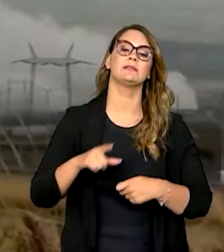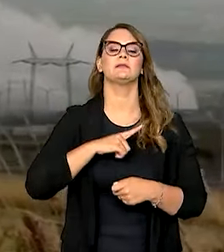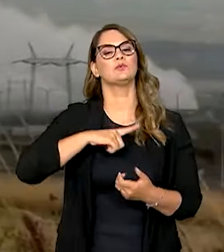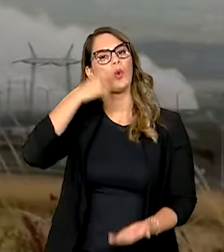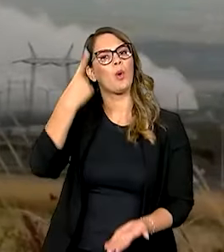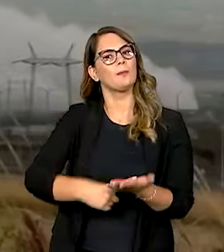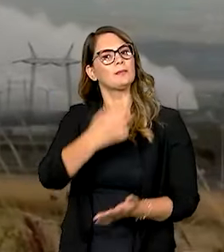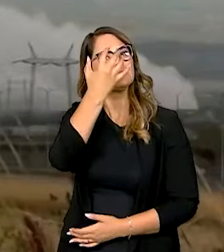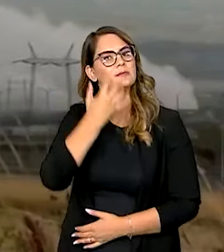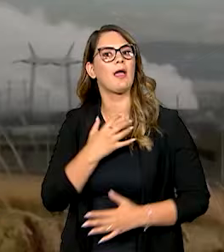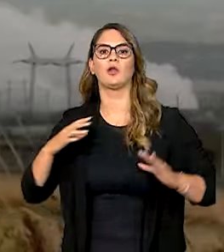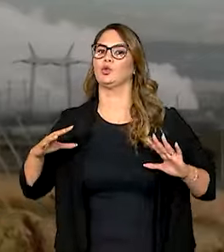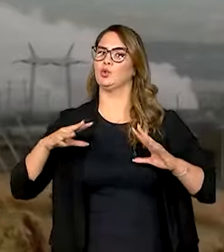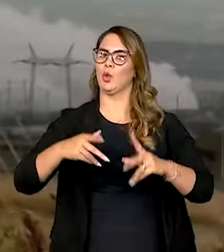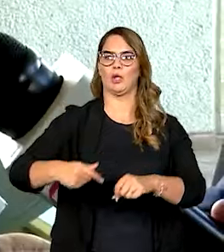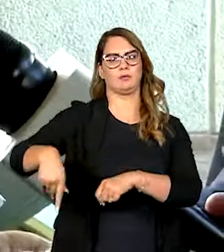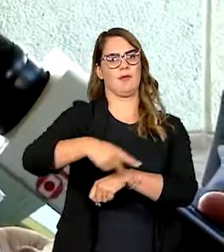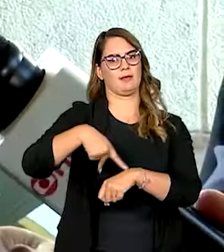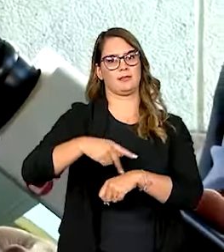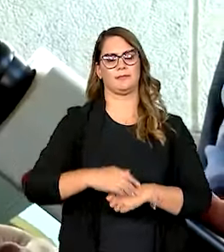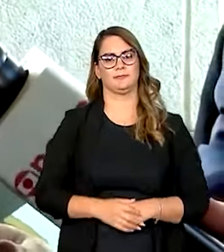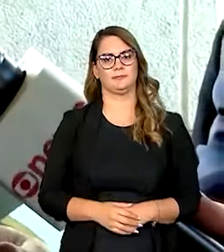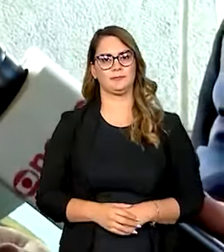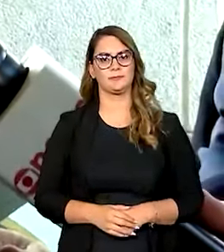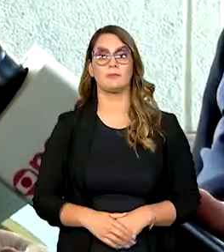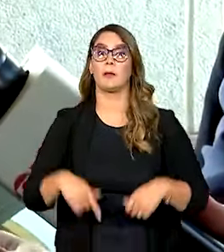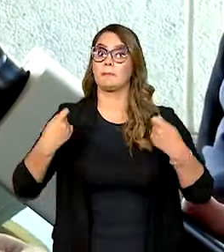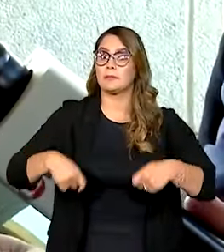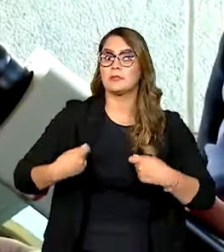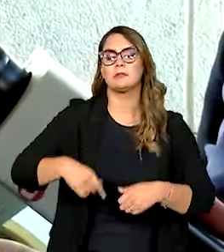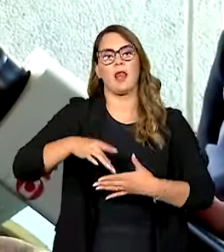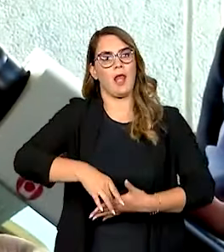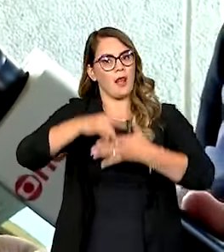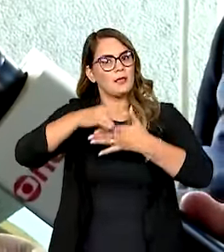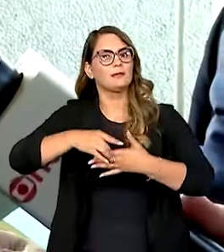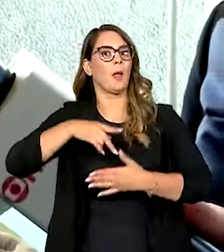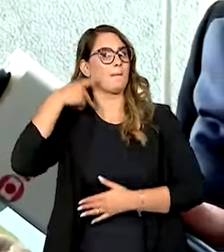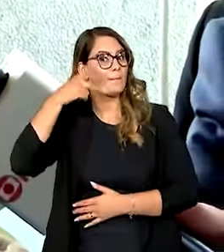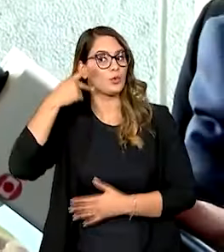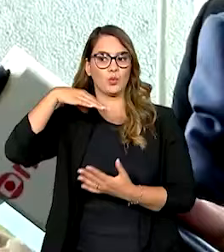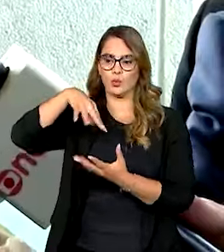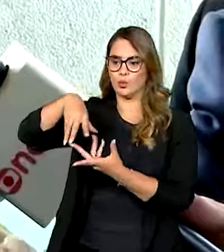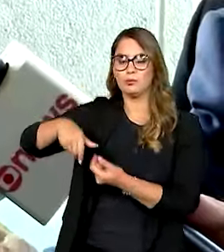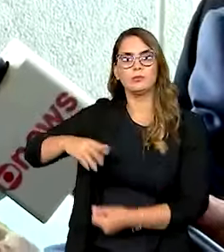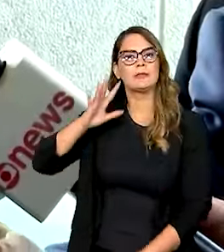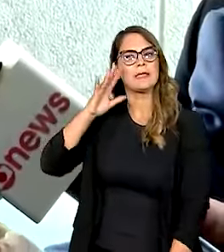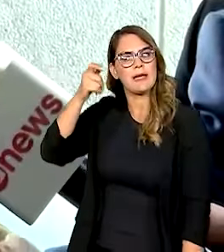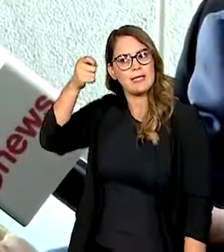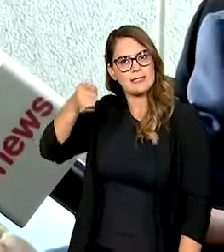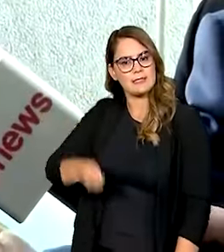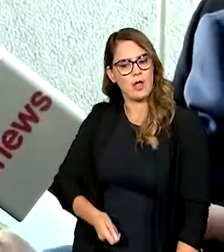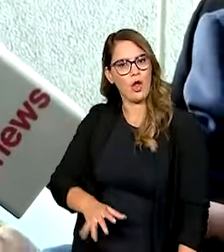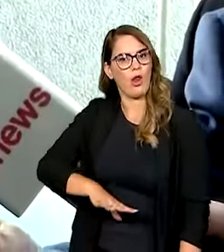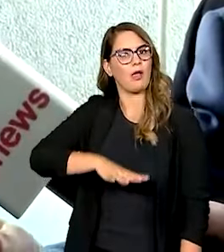compromisso sério de todas as nações preciso que as lideranças políticas do mundoem decisões mais